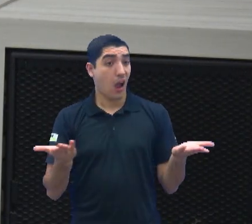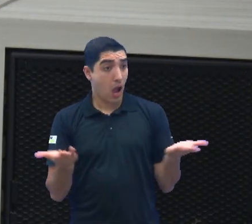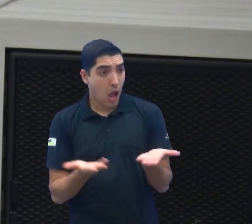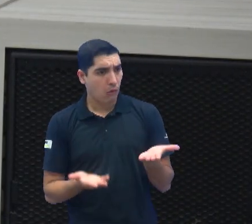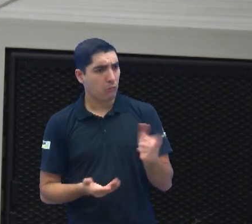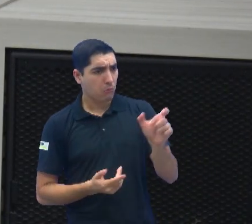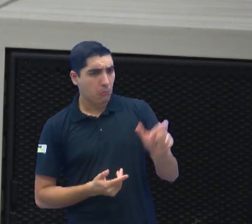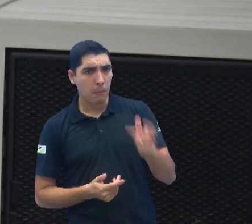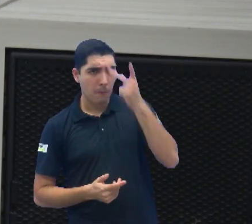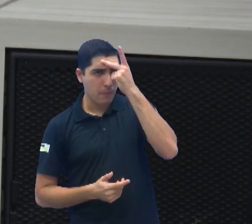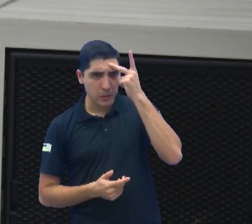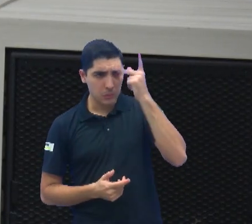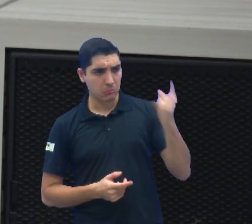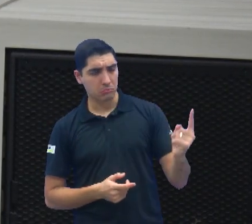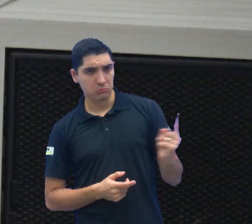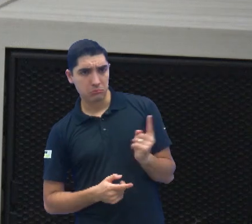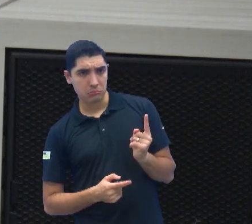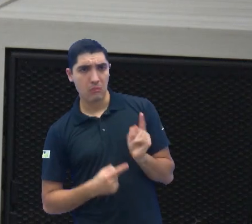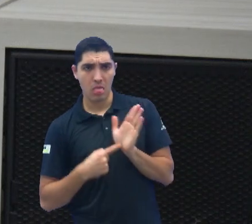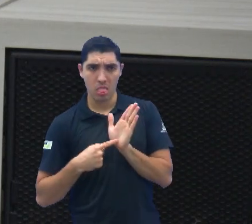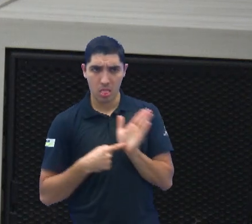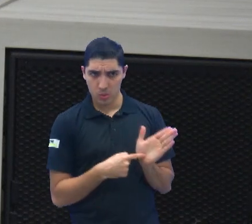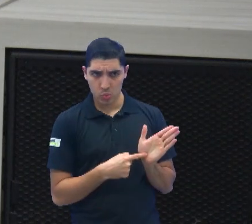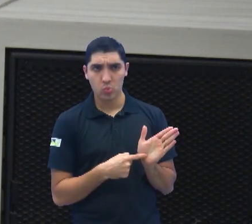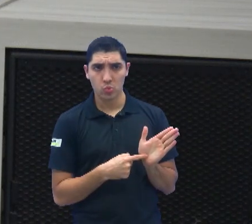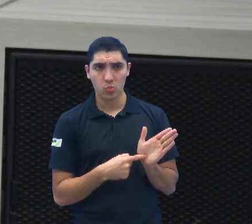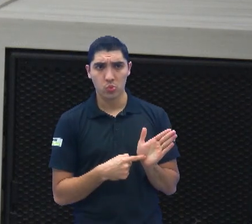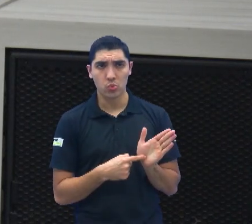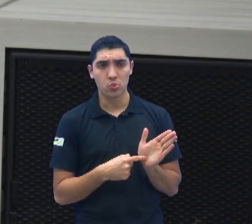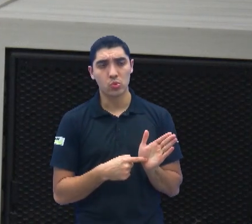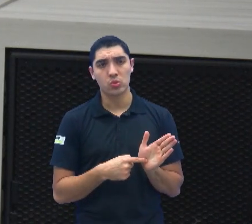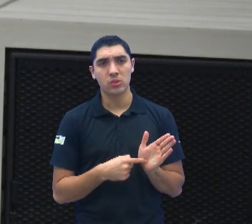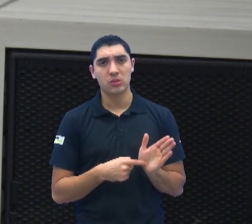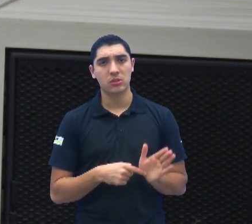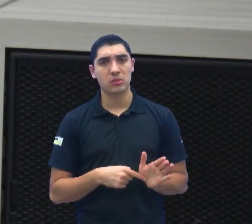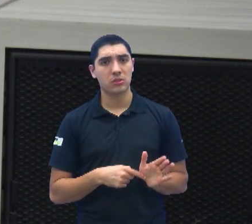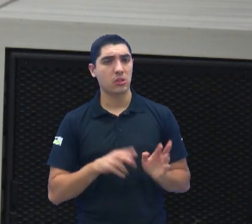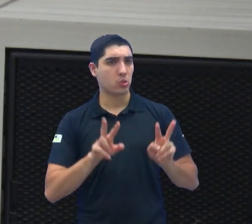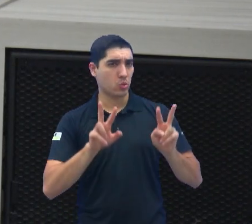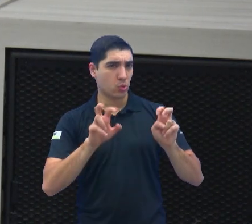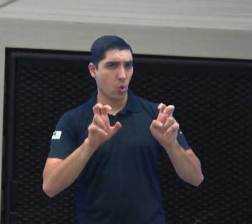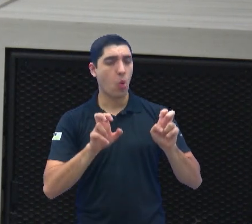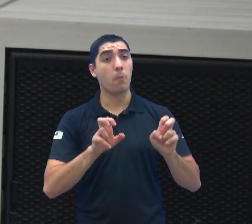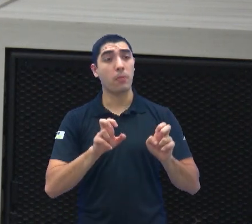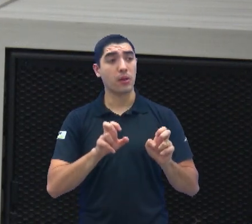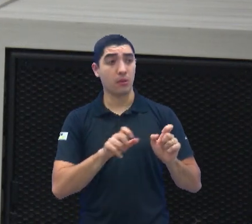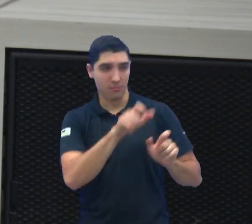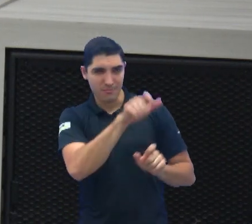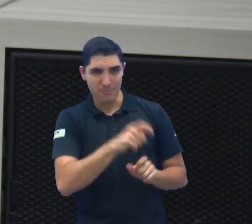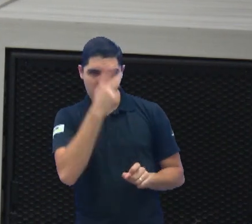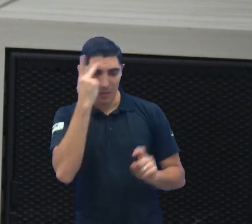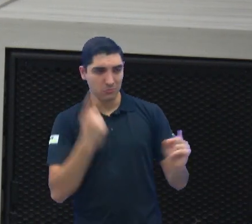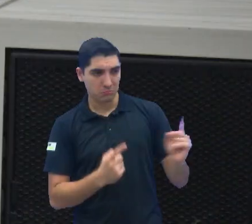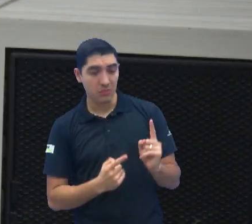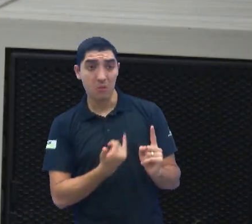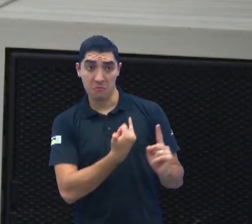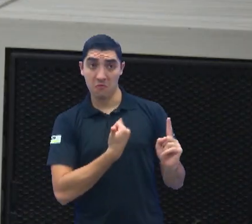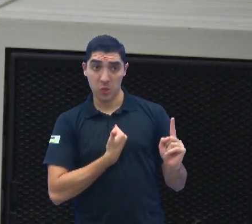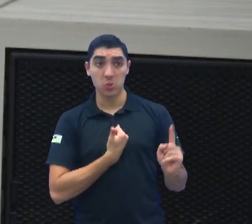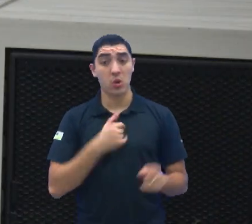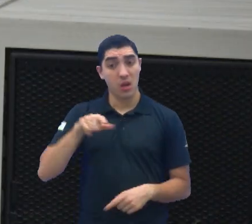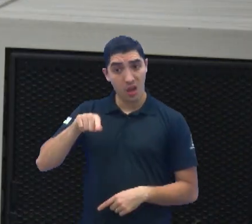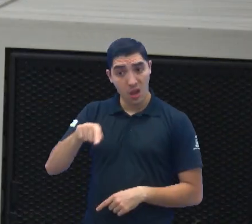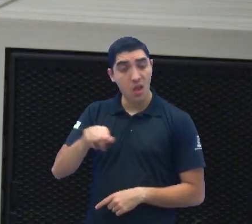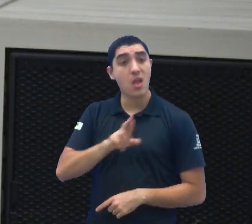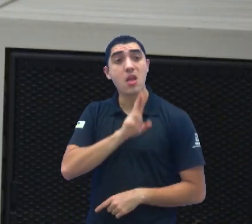recebo aqui uma representação, uma denúncia de um munícipe, que o Mr. Mu